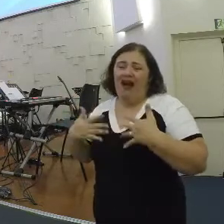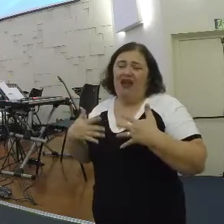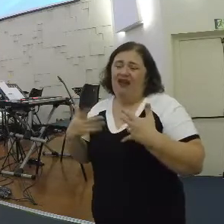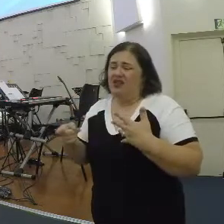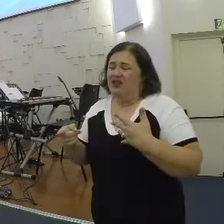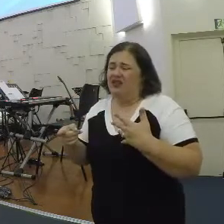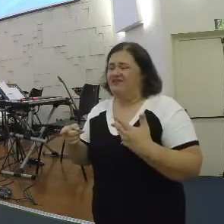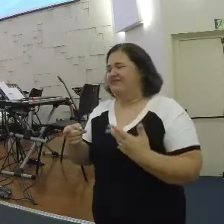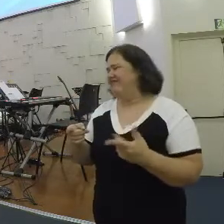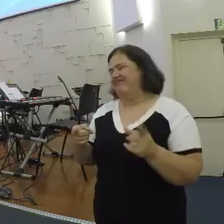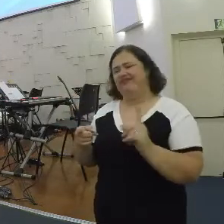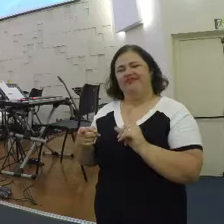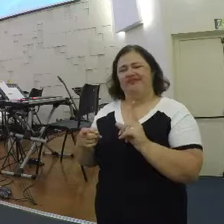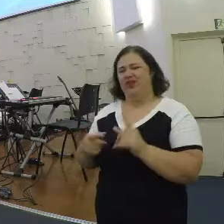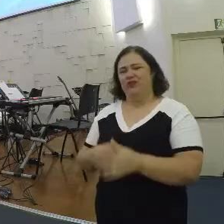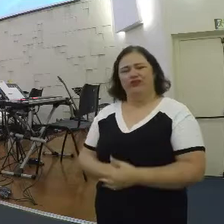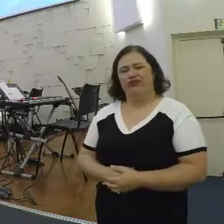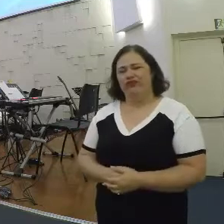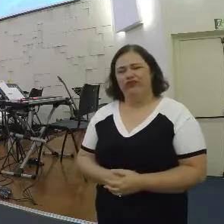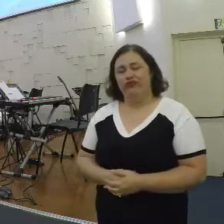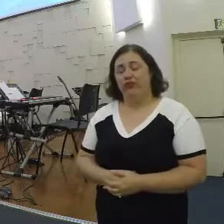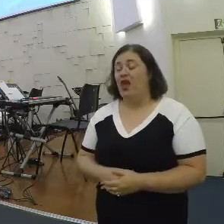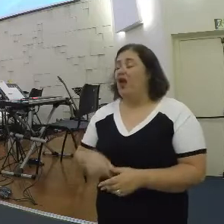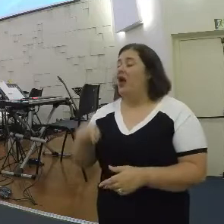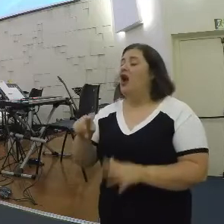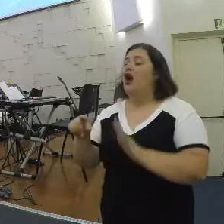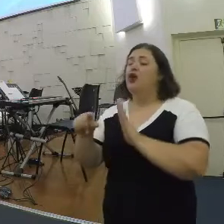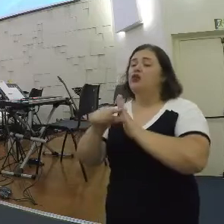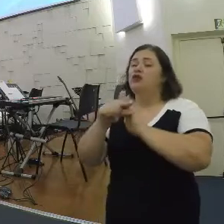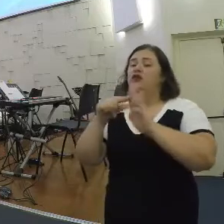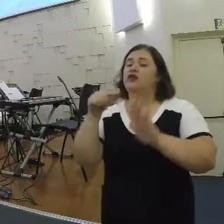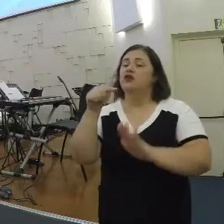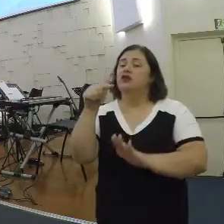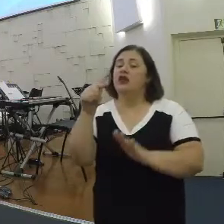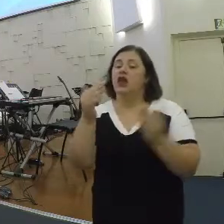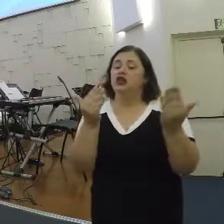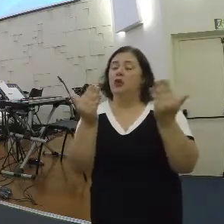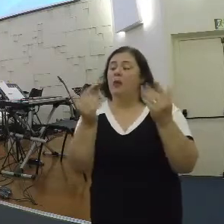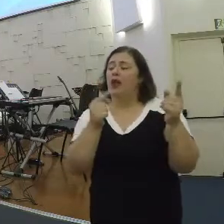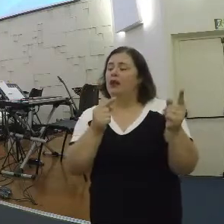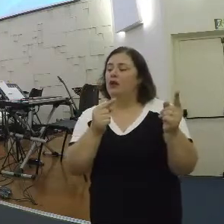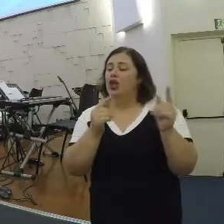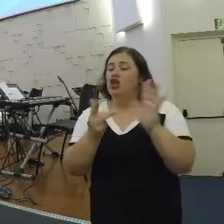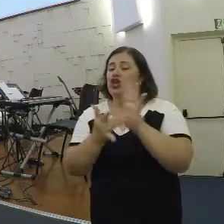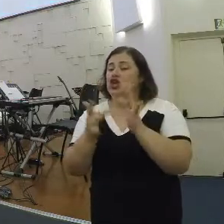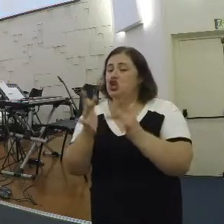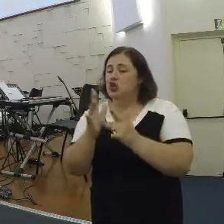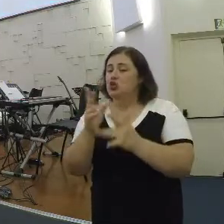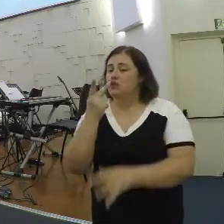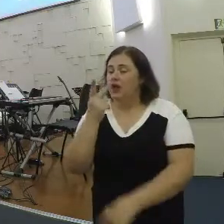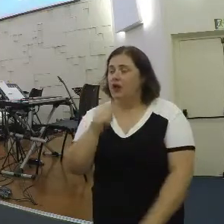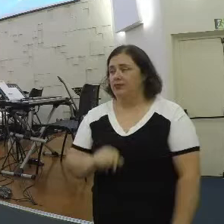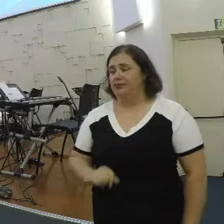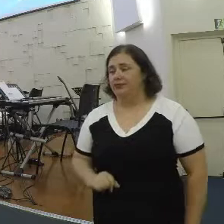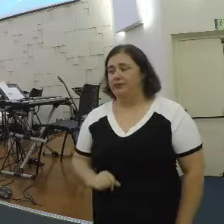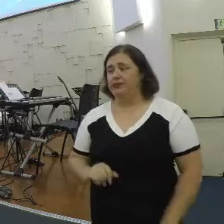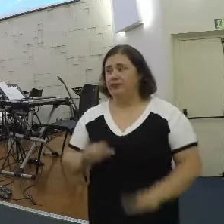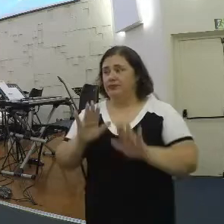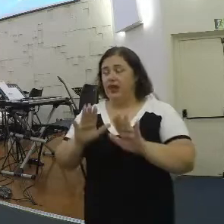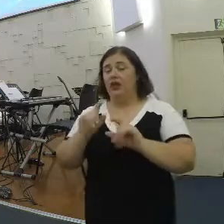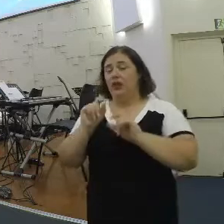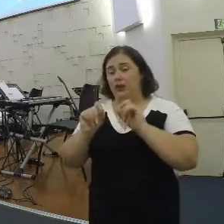terceiro solo que a palavra de Deus apresenta no versículo 7, Jesus diz que aquele semeador também deixou